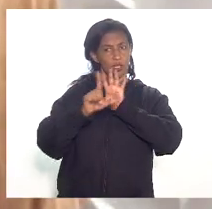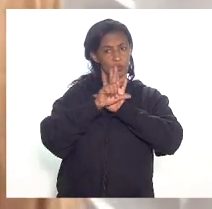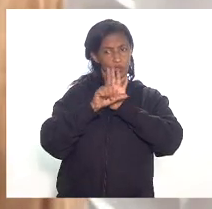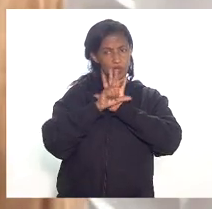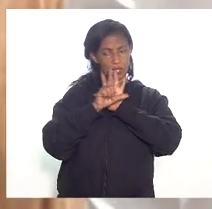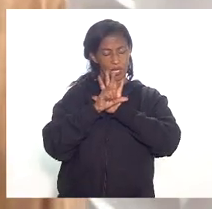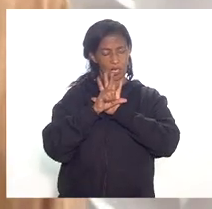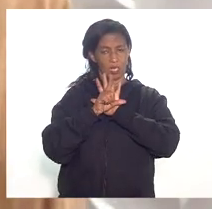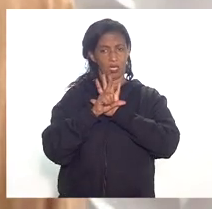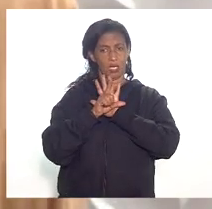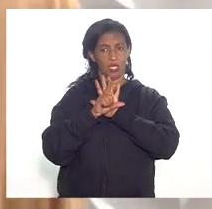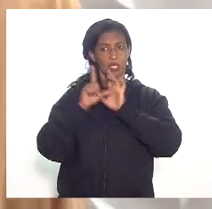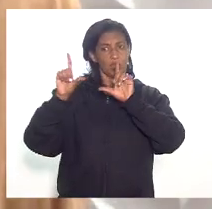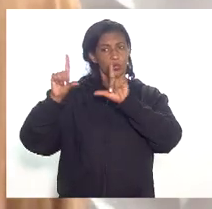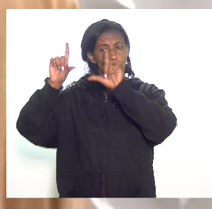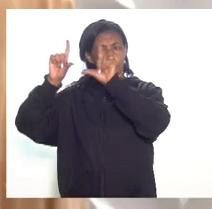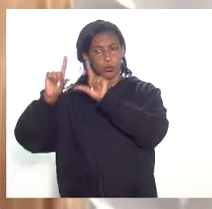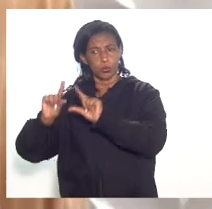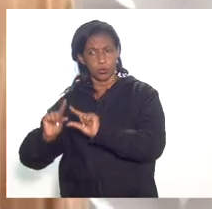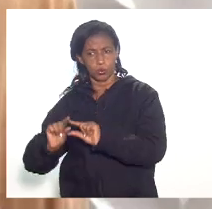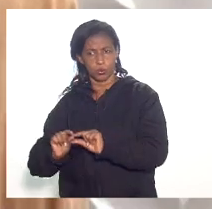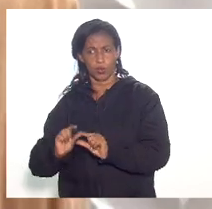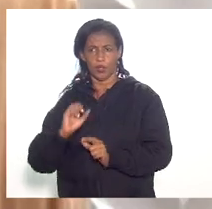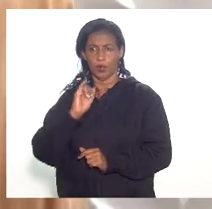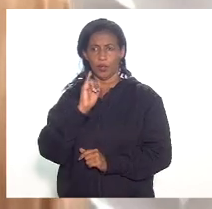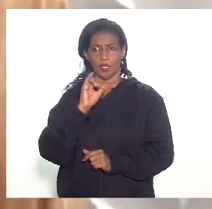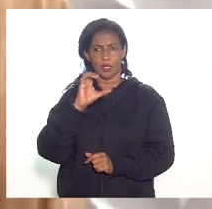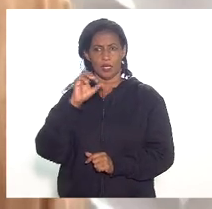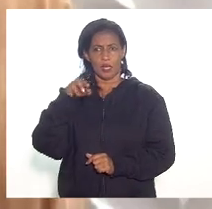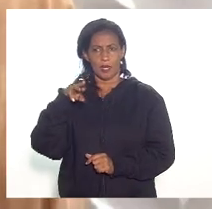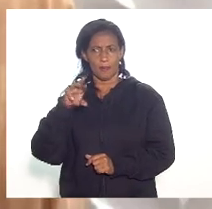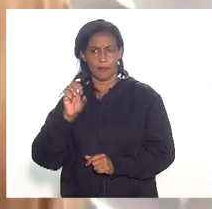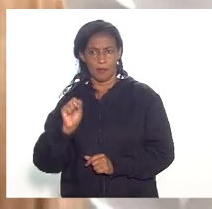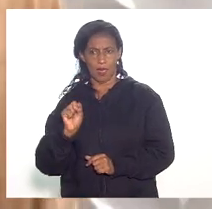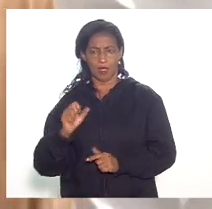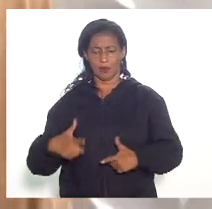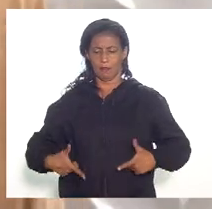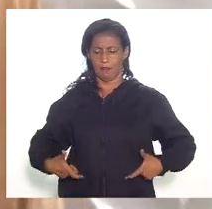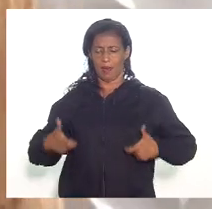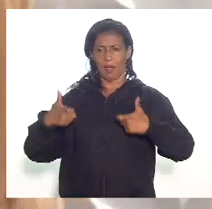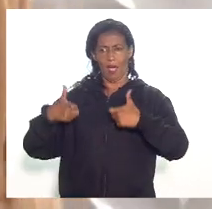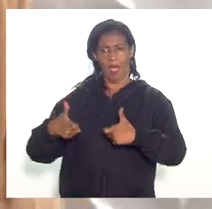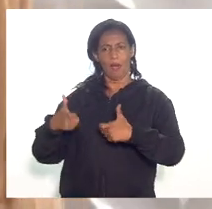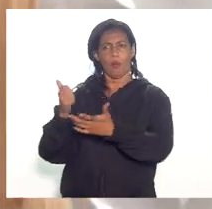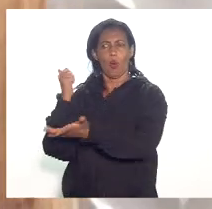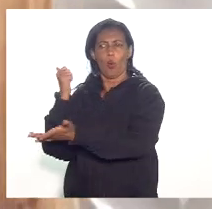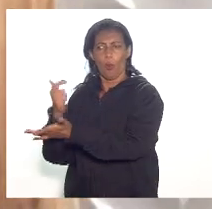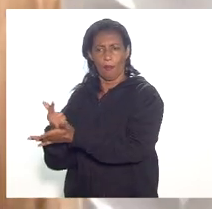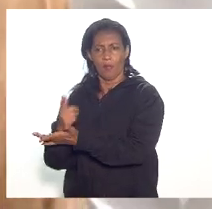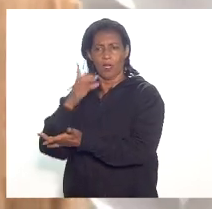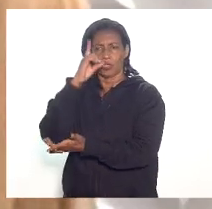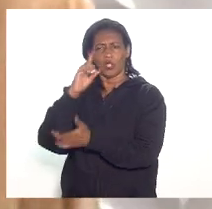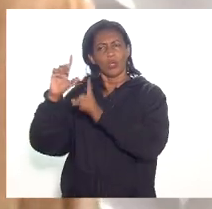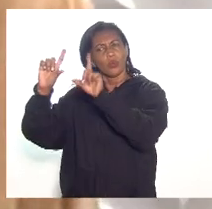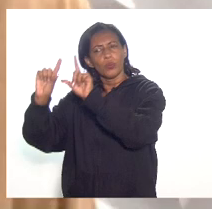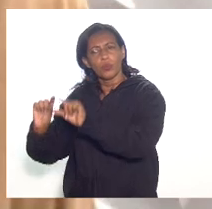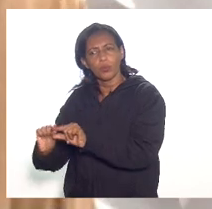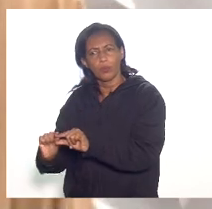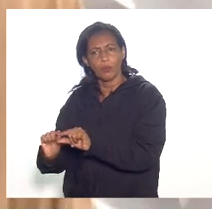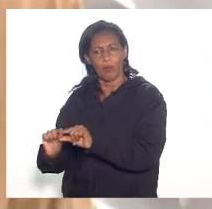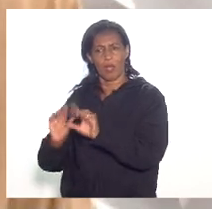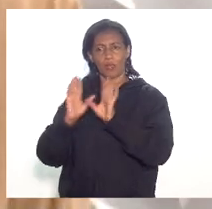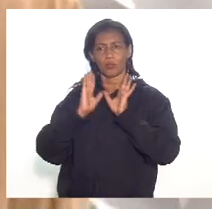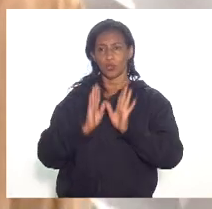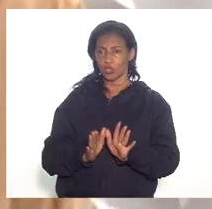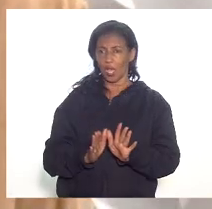lavra de redução do ICMS na aquisição de armas de fogo para policiais civis uma redução